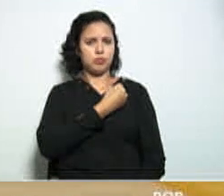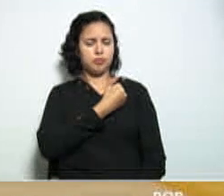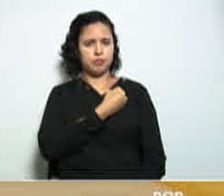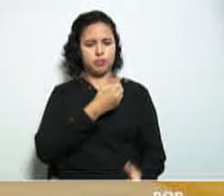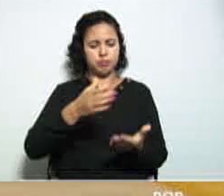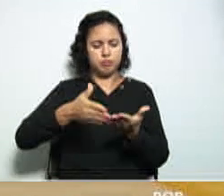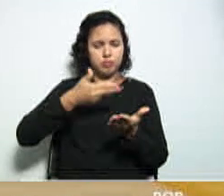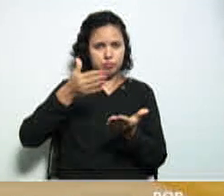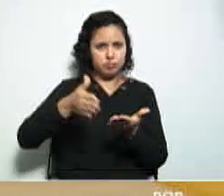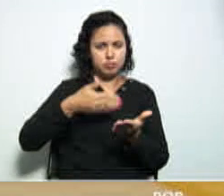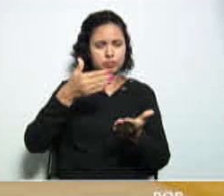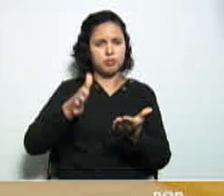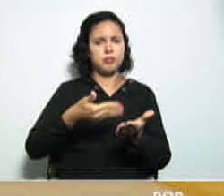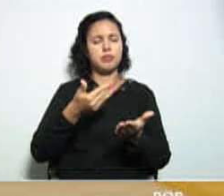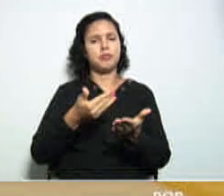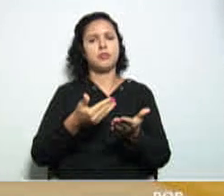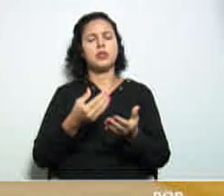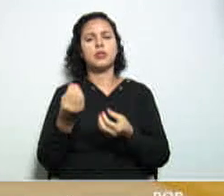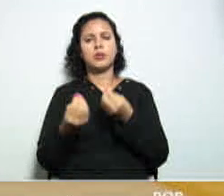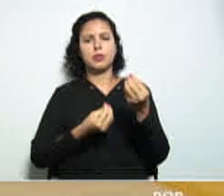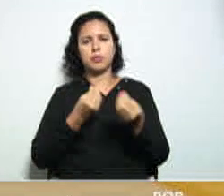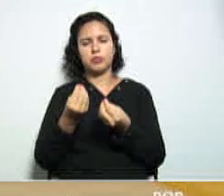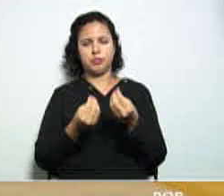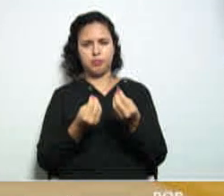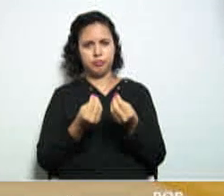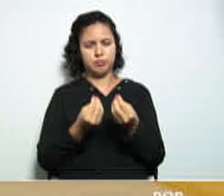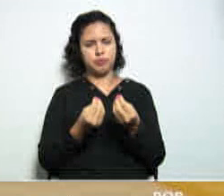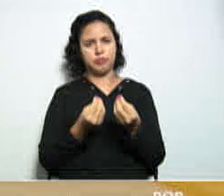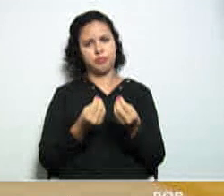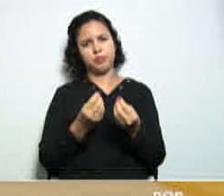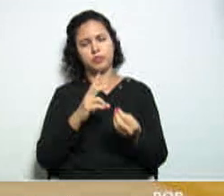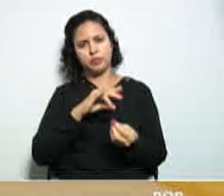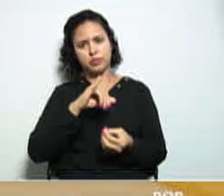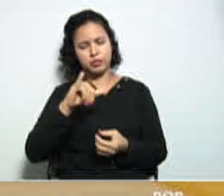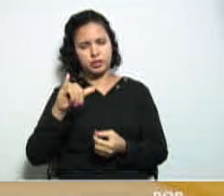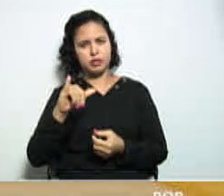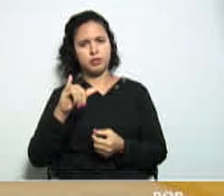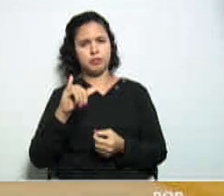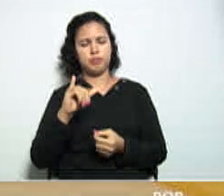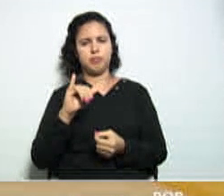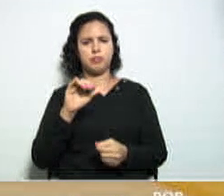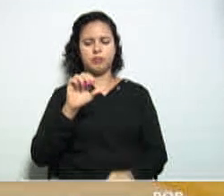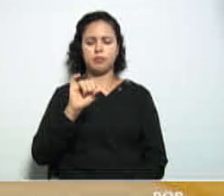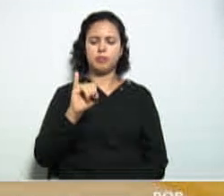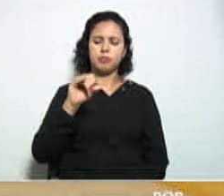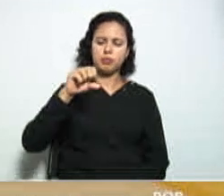página. Então, para configurar o número de página, você vai em Inserir,